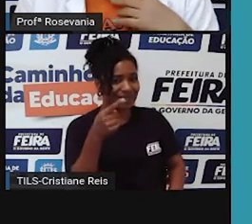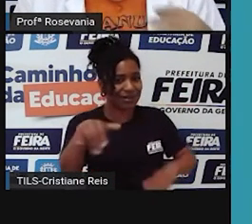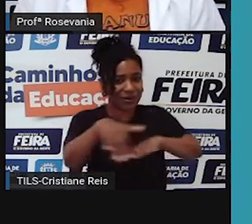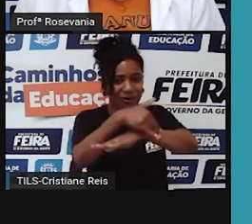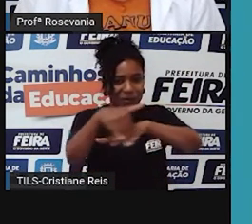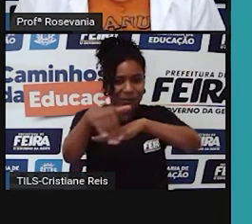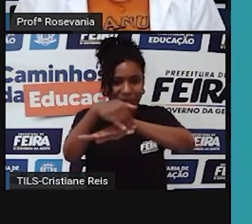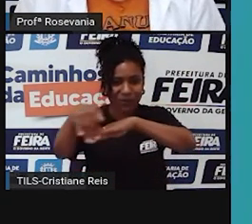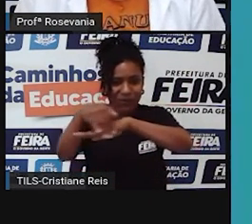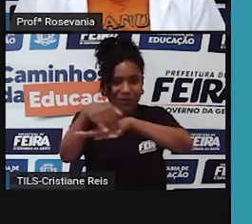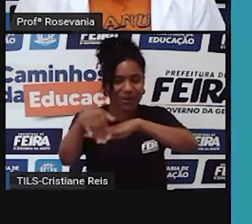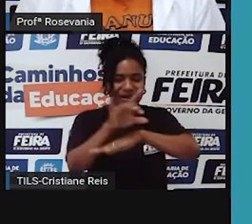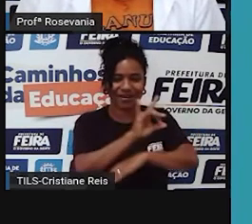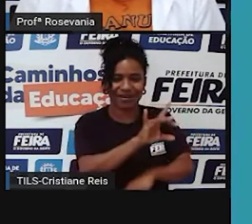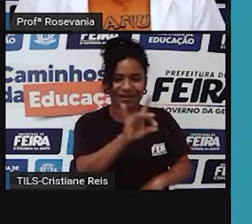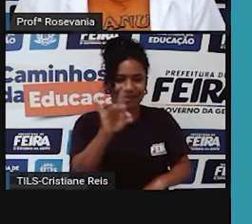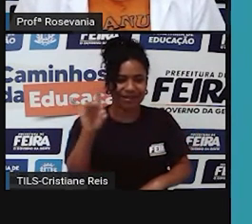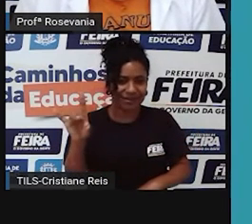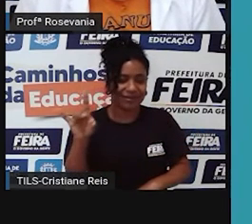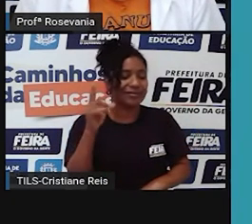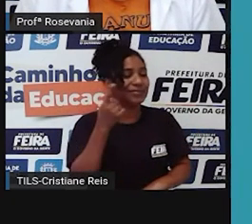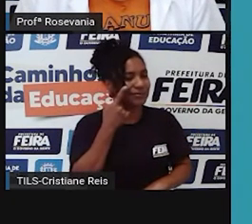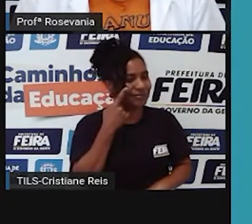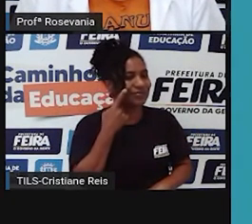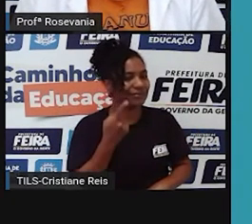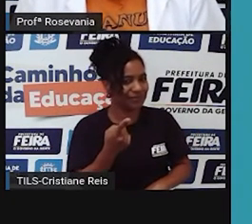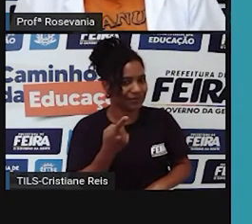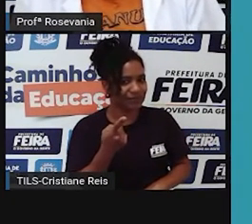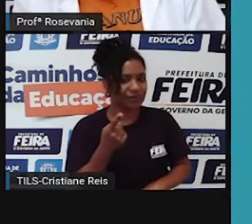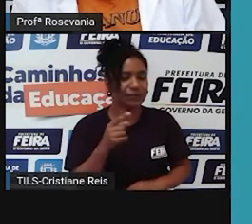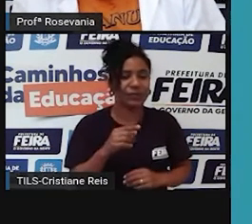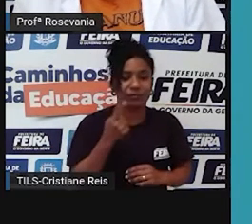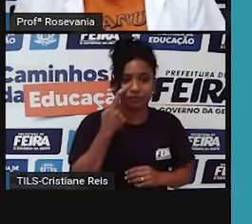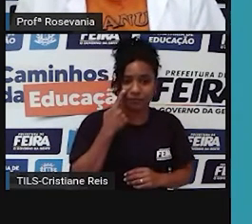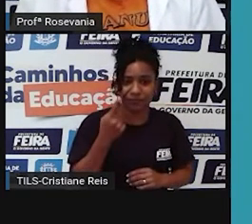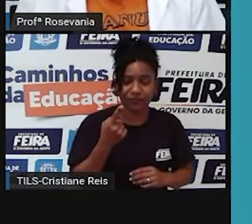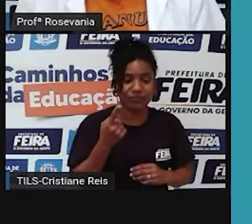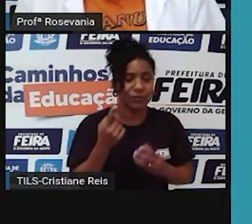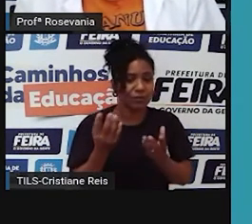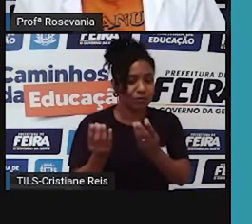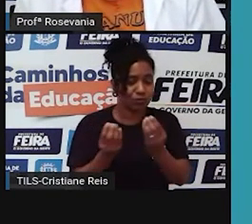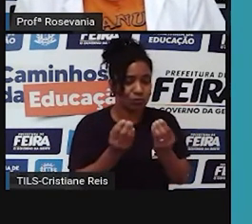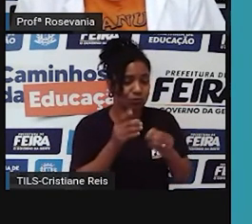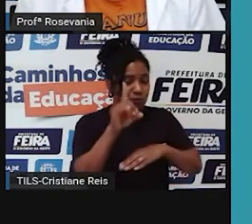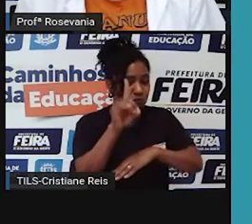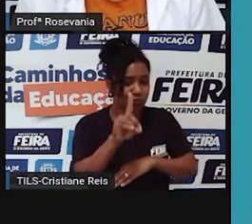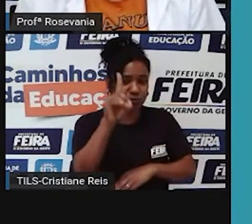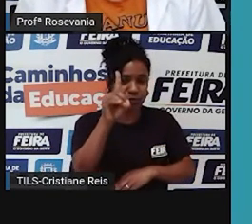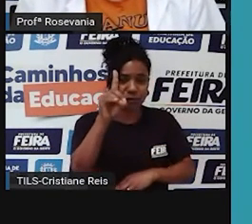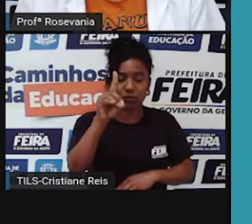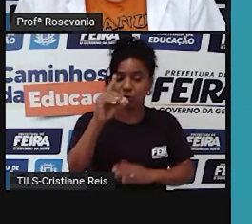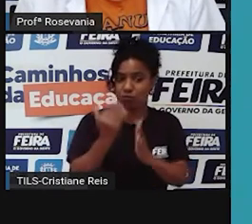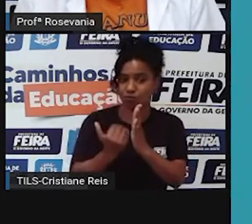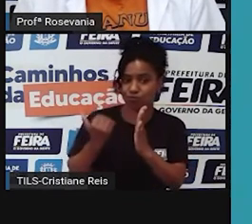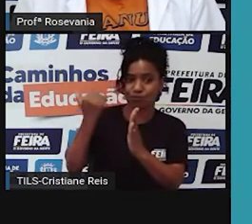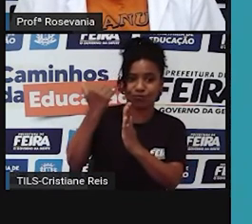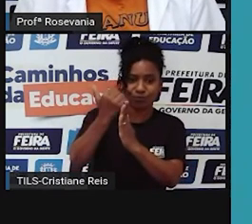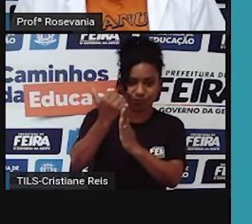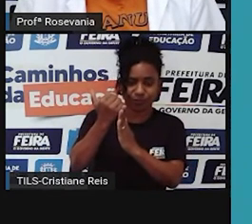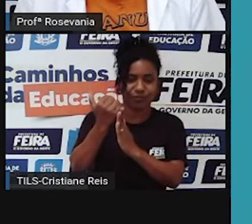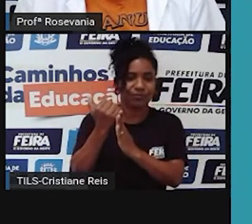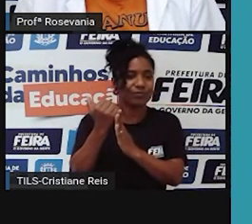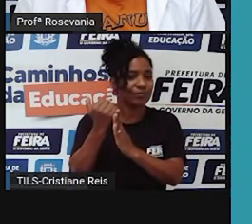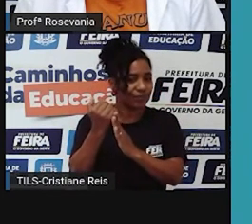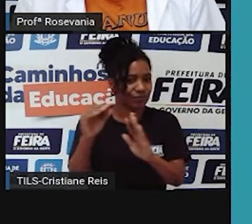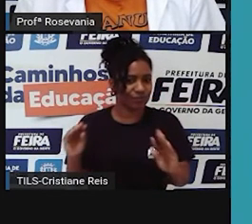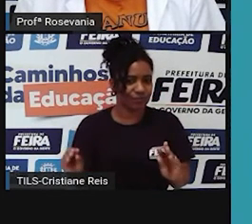ruas. Então, percebam que toda vez quando você tem, né, um denominador maior, eu vou